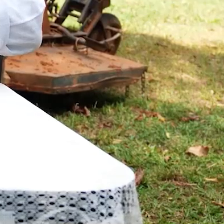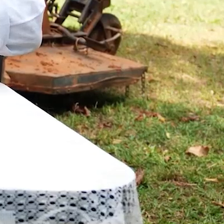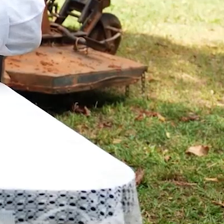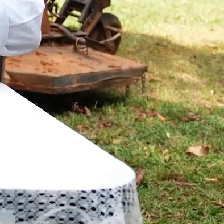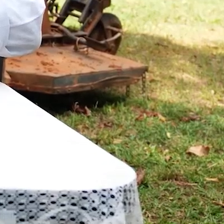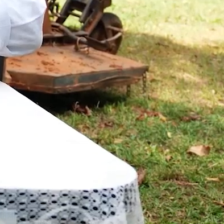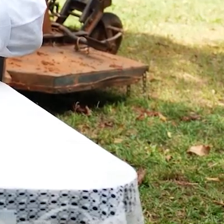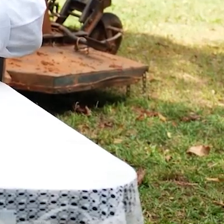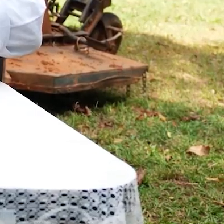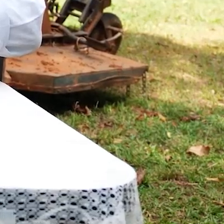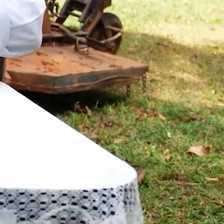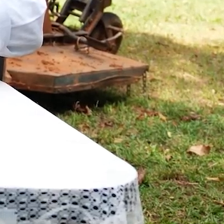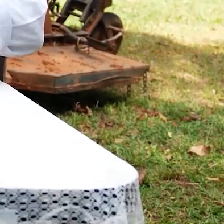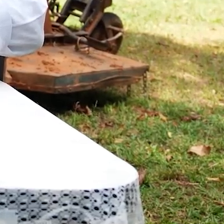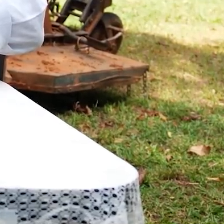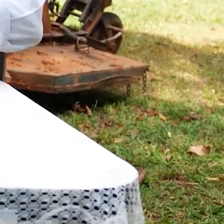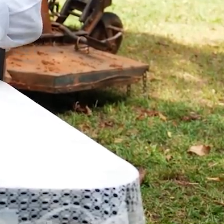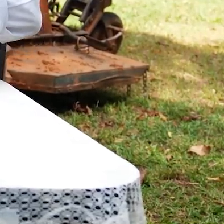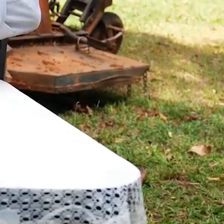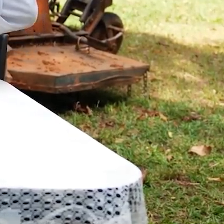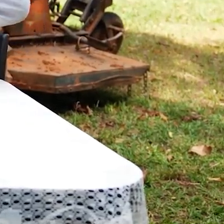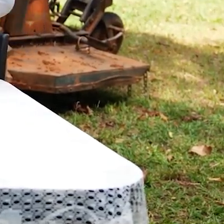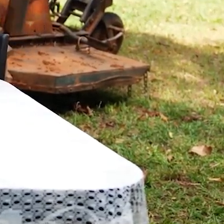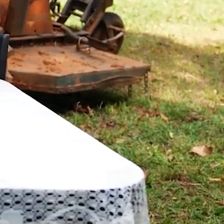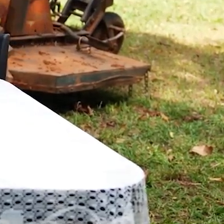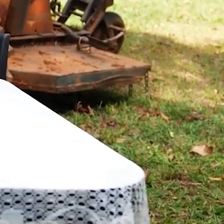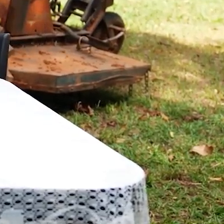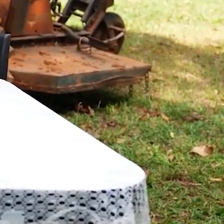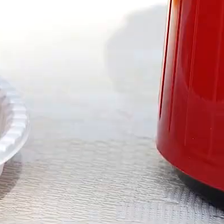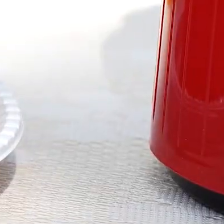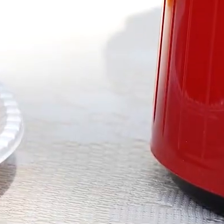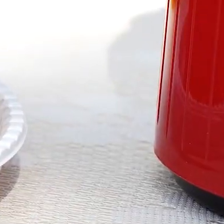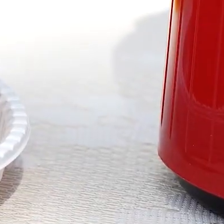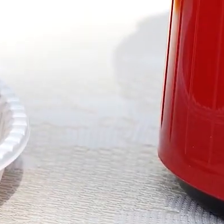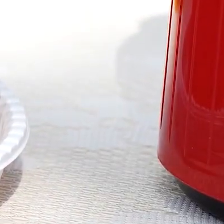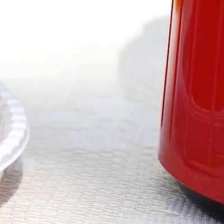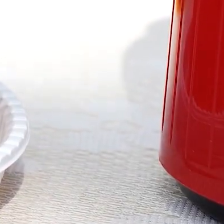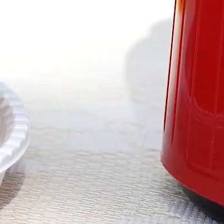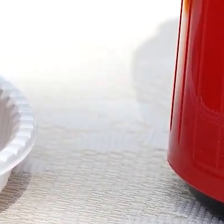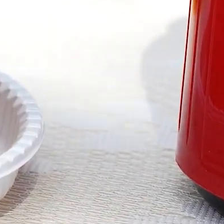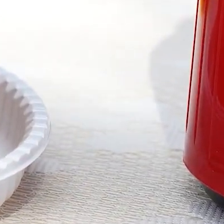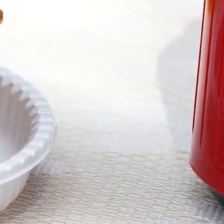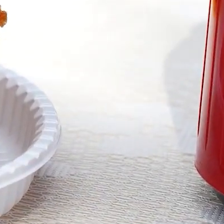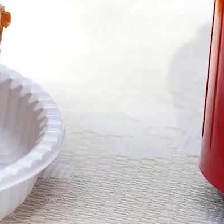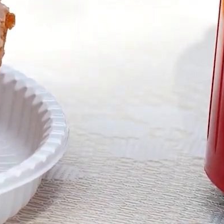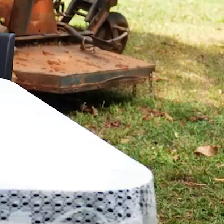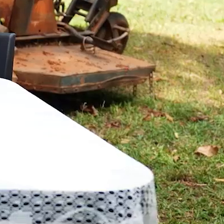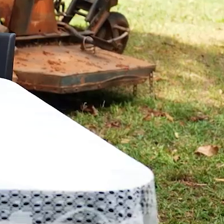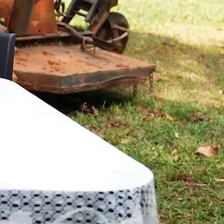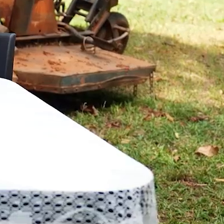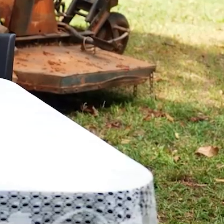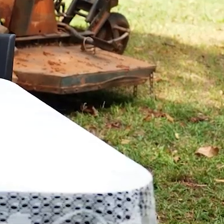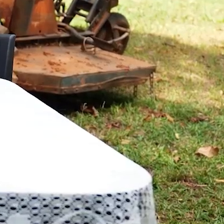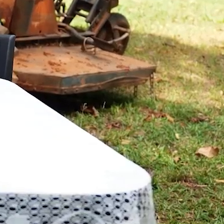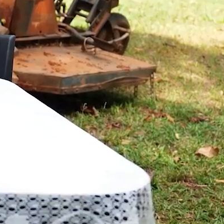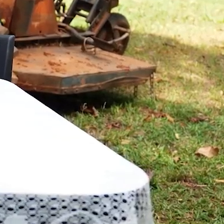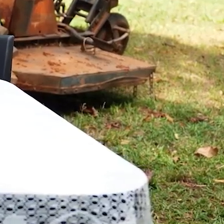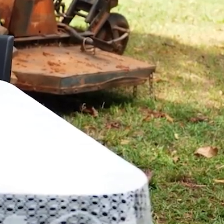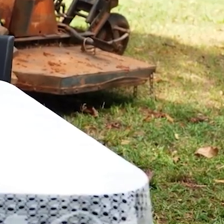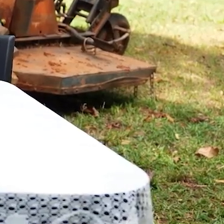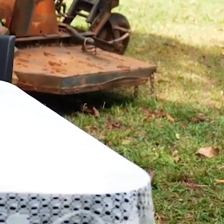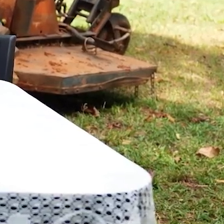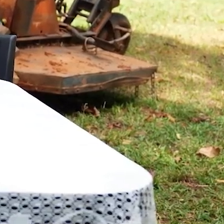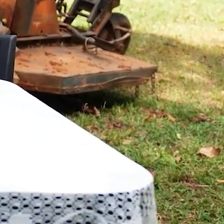Sabe, Lilinho, nada melhor do que uma boa prosa para a gente conhecer melhor as pessoas, suas histórias e suas